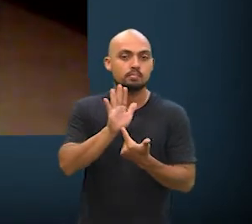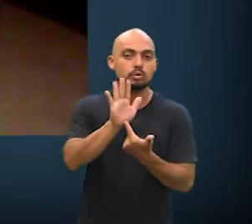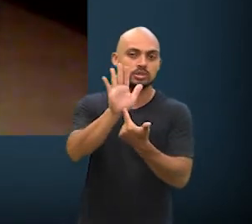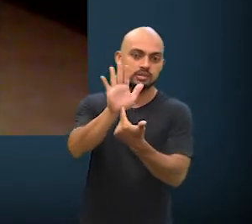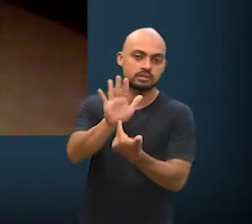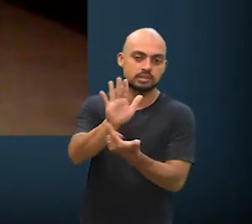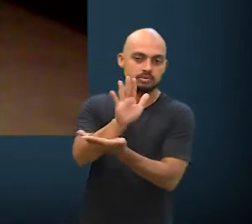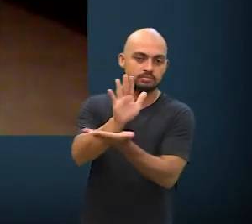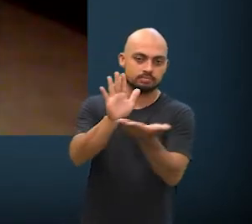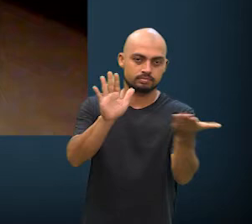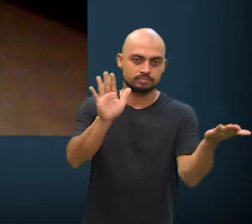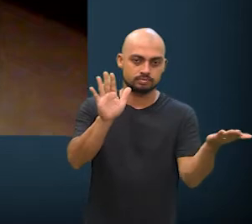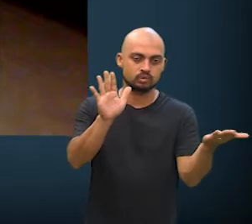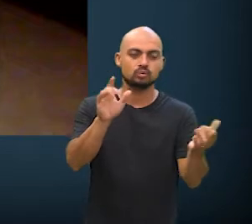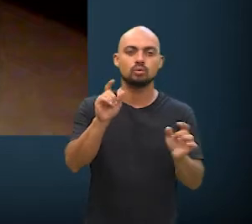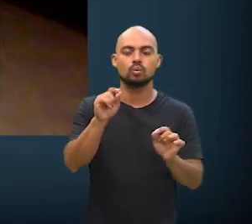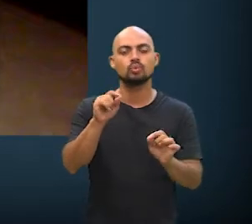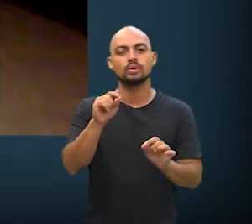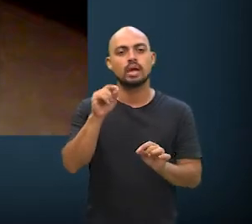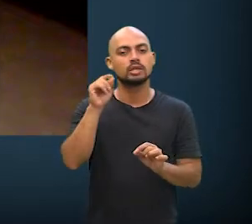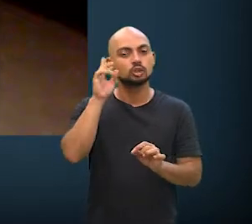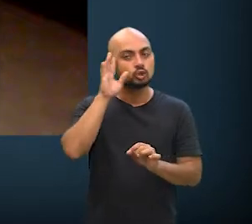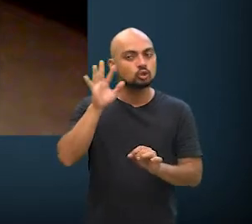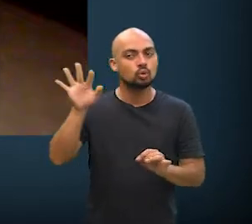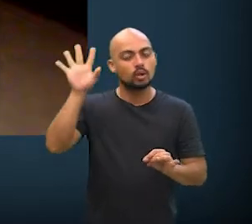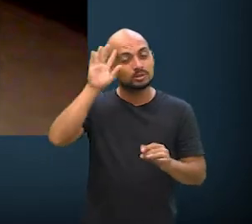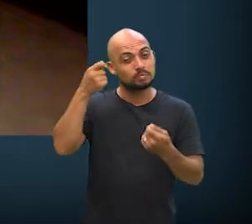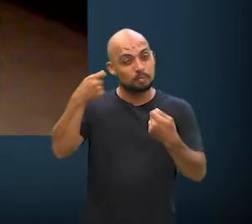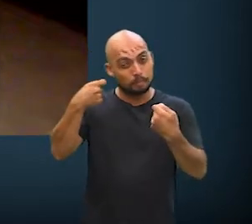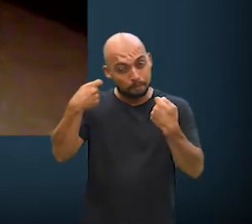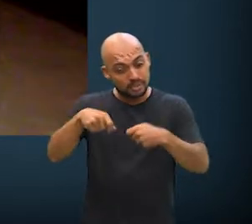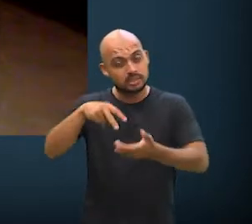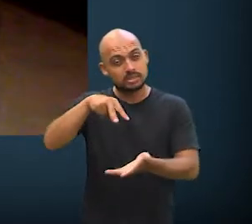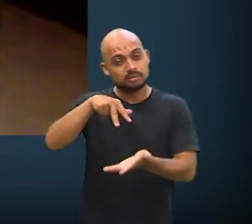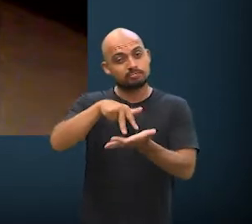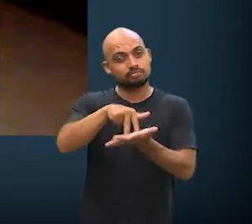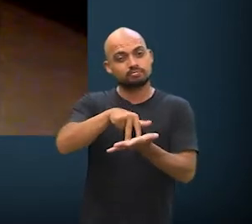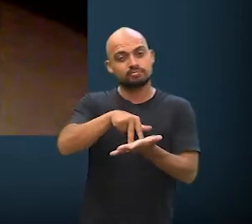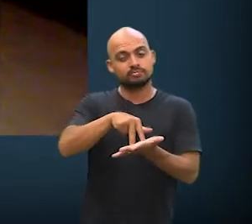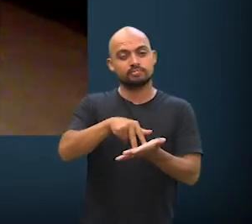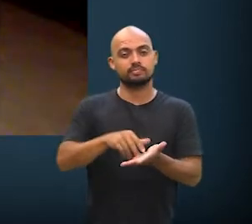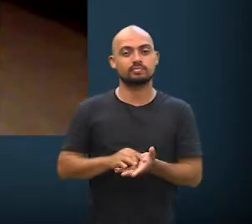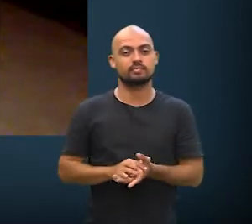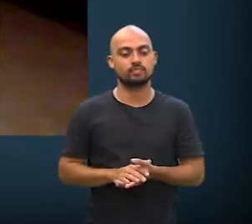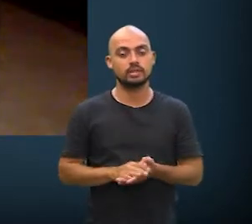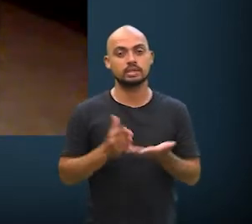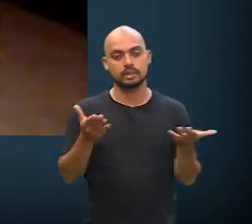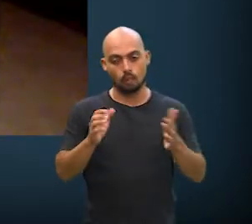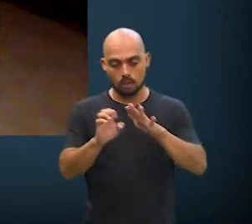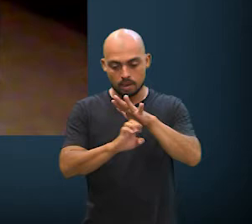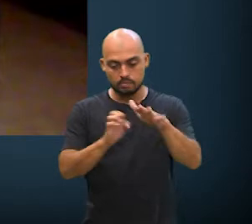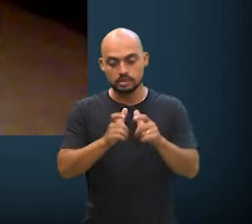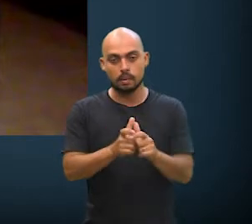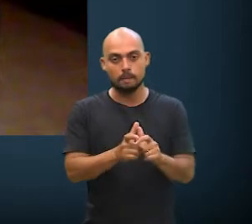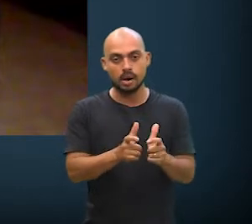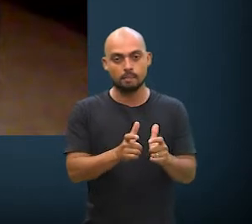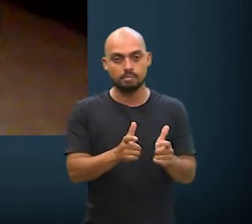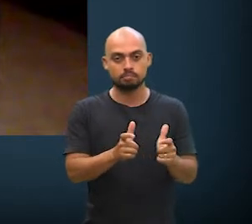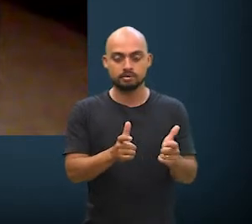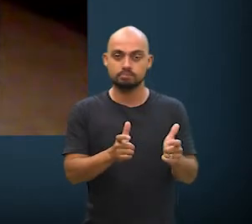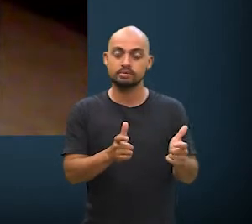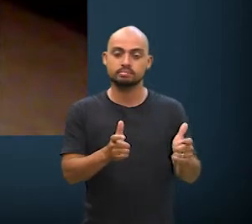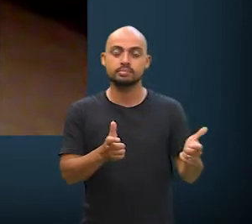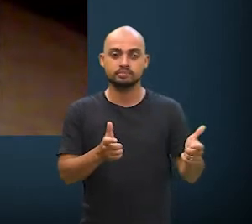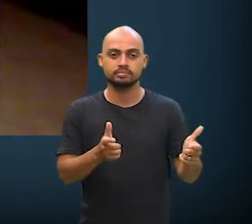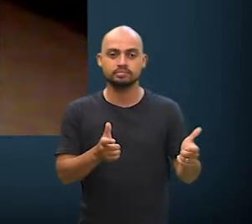que veio, né, com a gente e foi acontecendo. E a GoCap crescendo do jeito que cresceu agora, nós